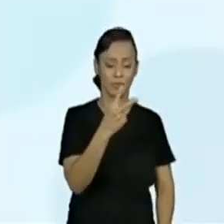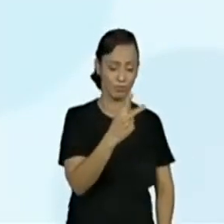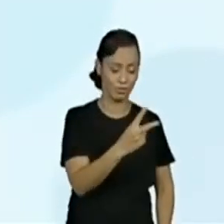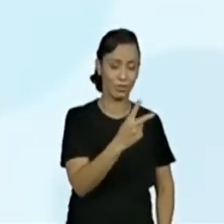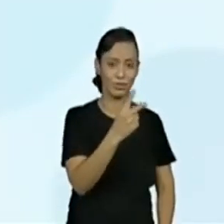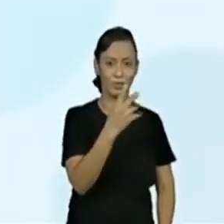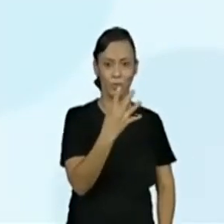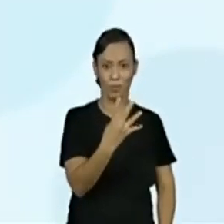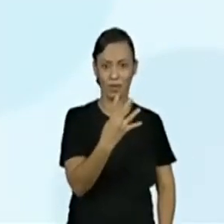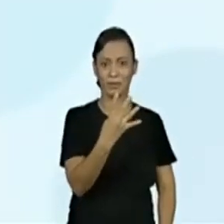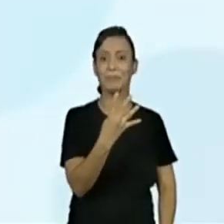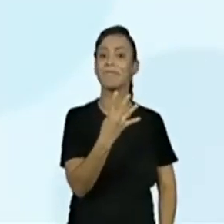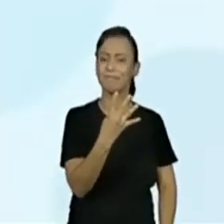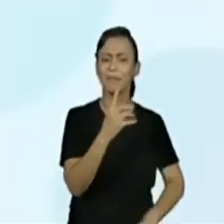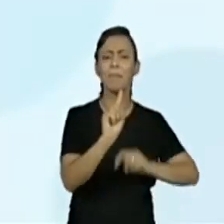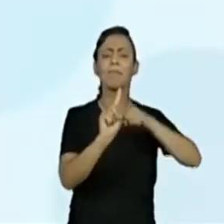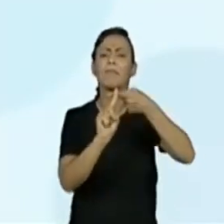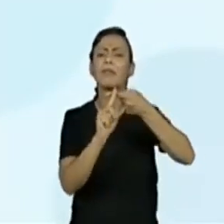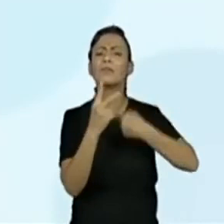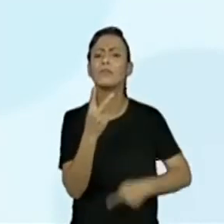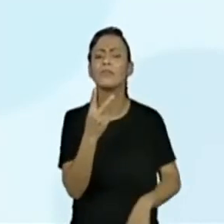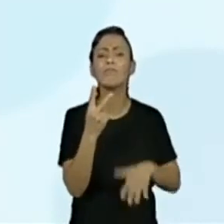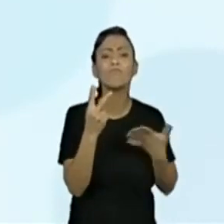24. 24 mais 2,